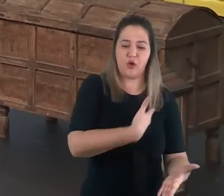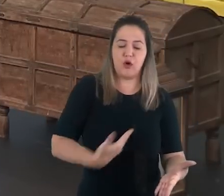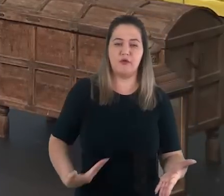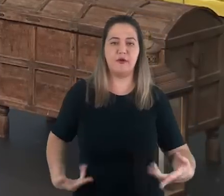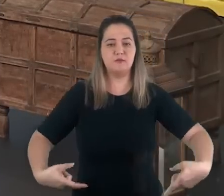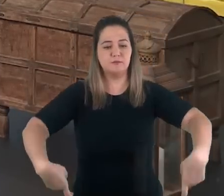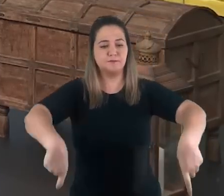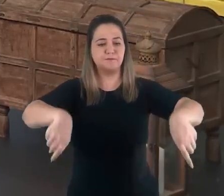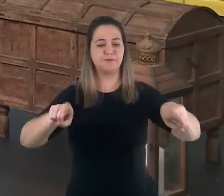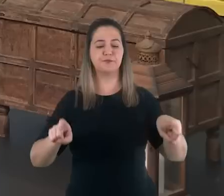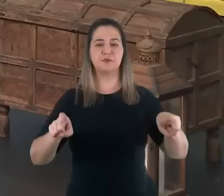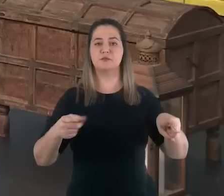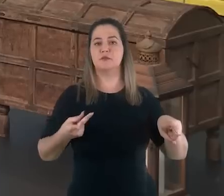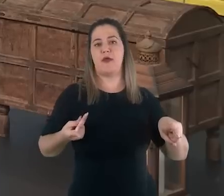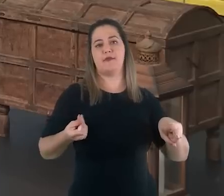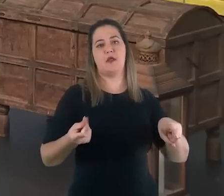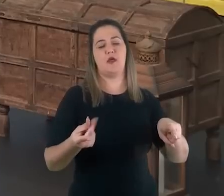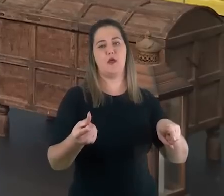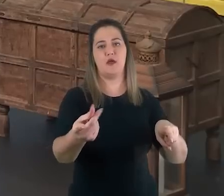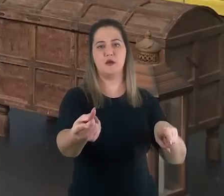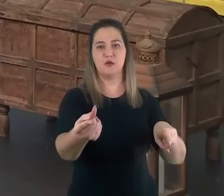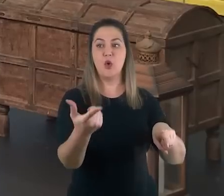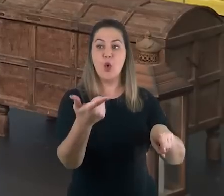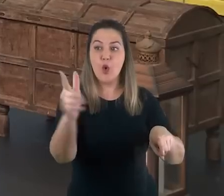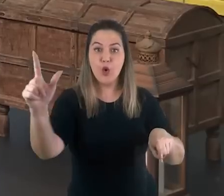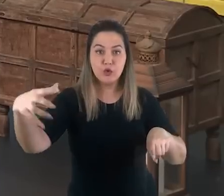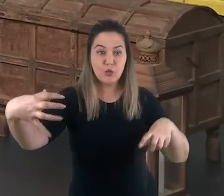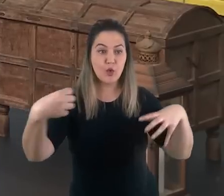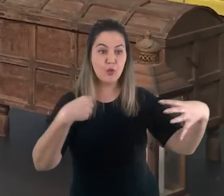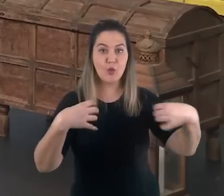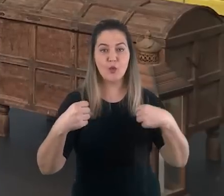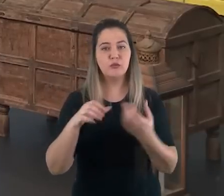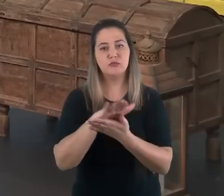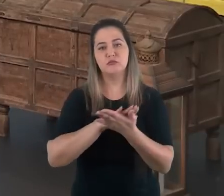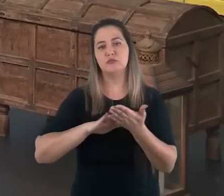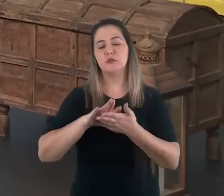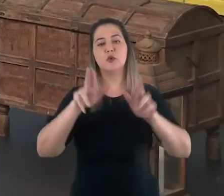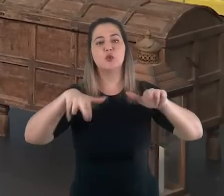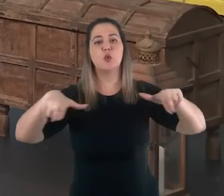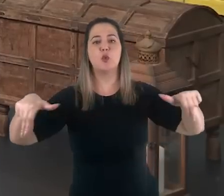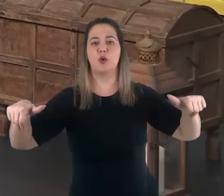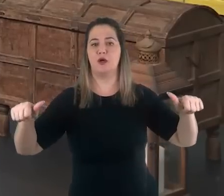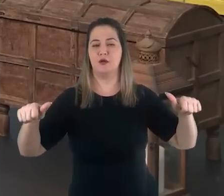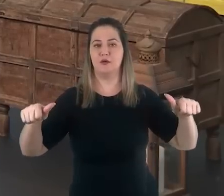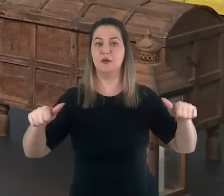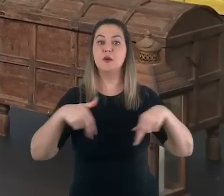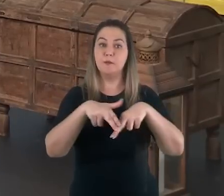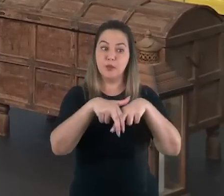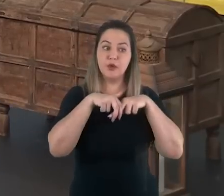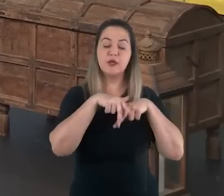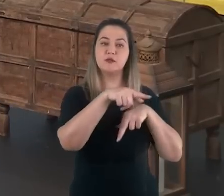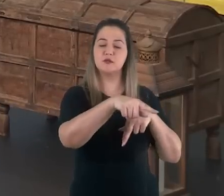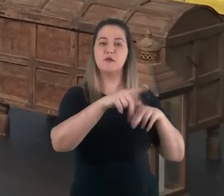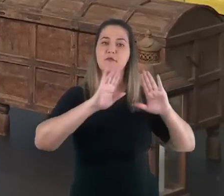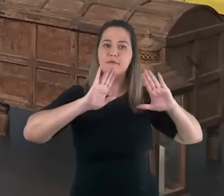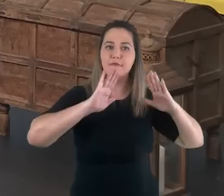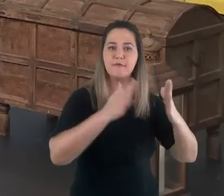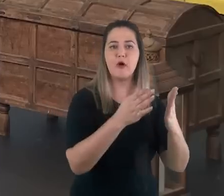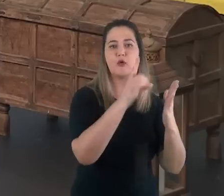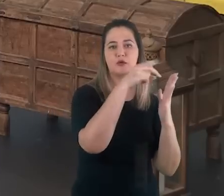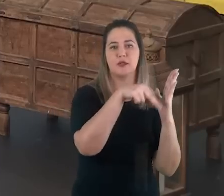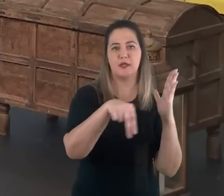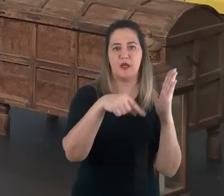de acordo com a vontade divina, duraria por toda a eternidade. Este era um pensamento profundo demais para a corte